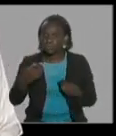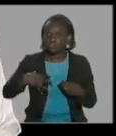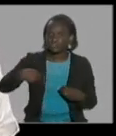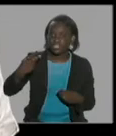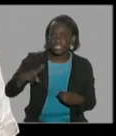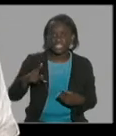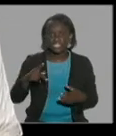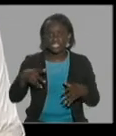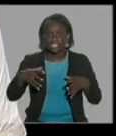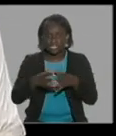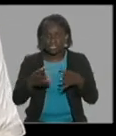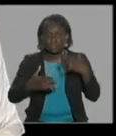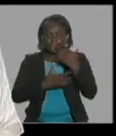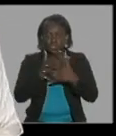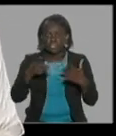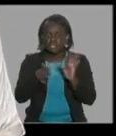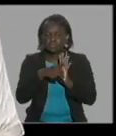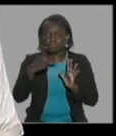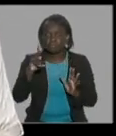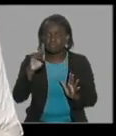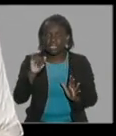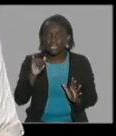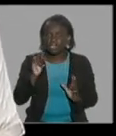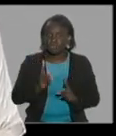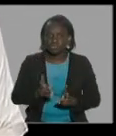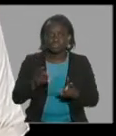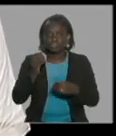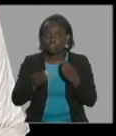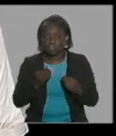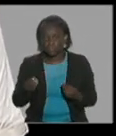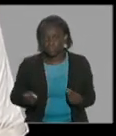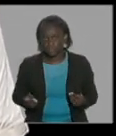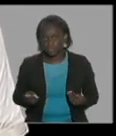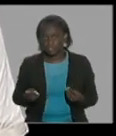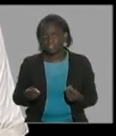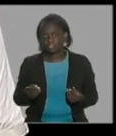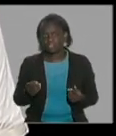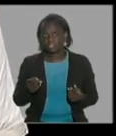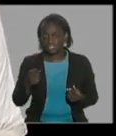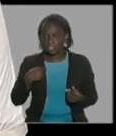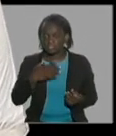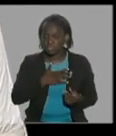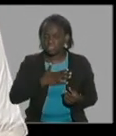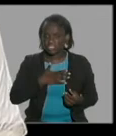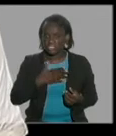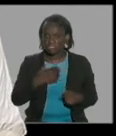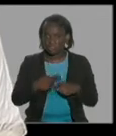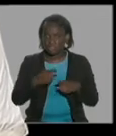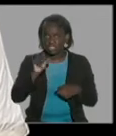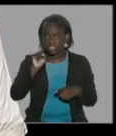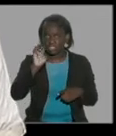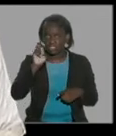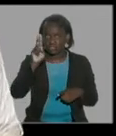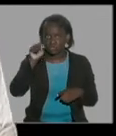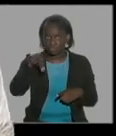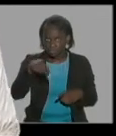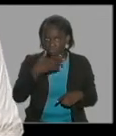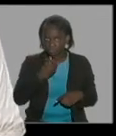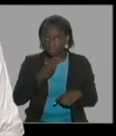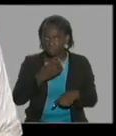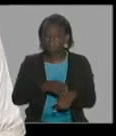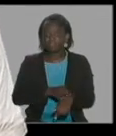Fela? Como é que é levar a banda do teu pai pra frente? E foi uma experiência ótima, porque o Xion